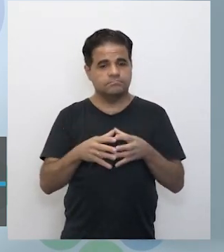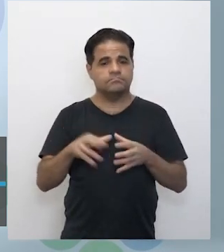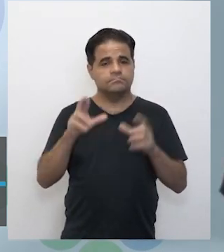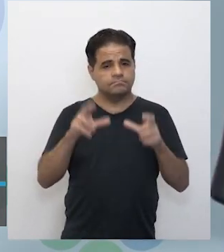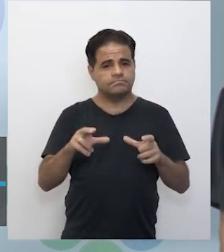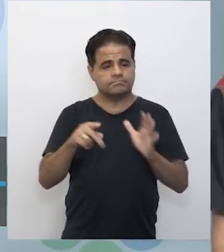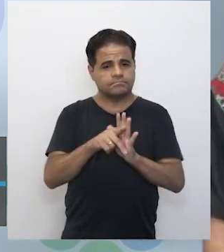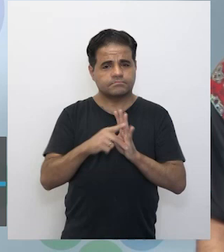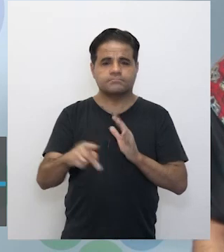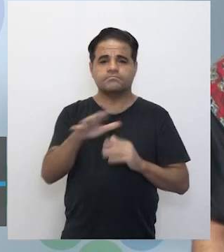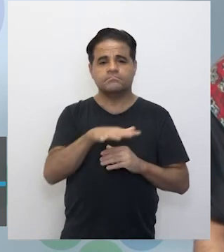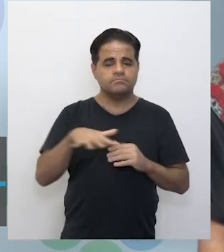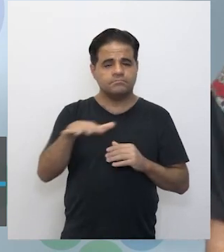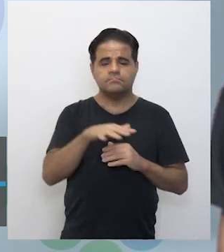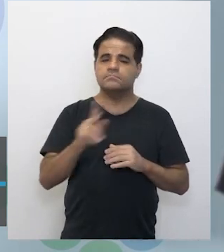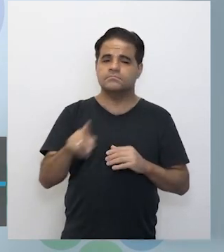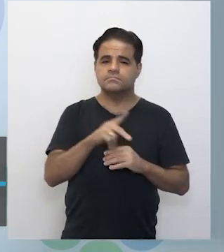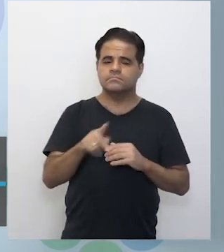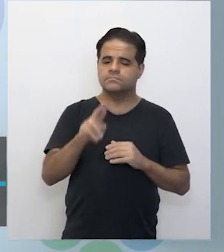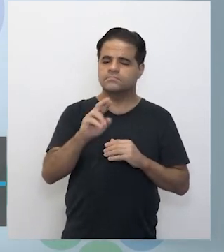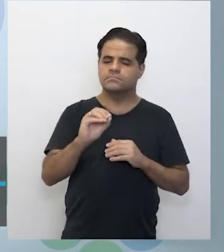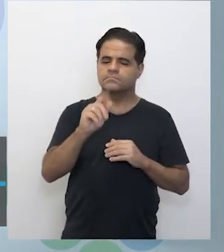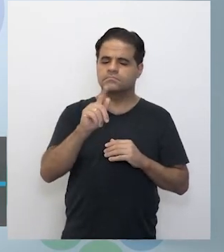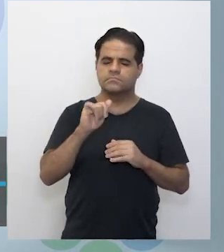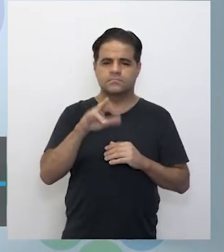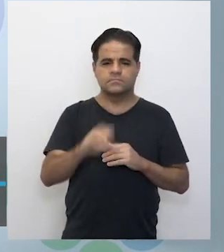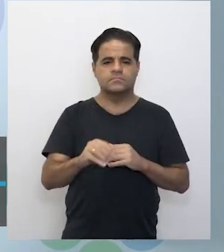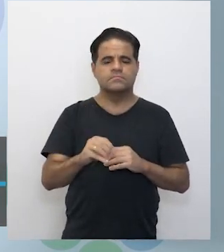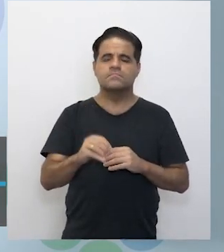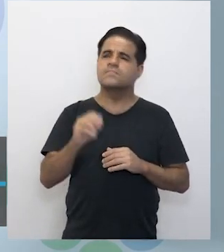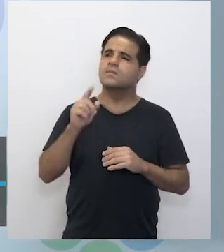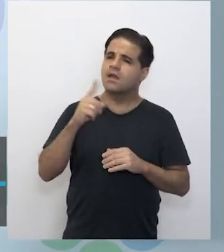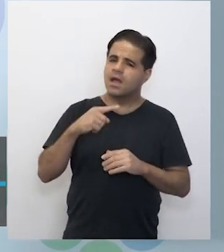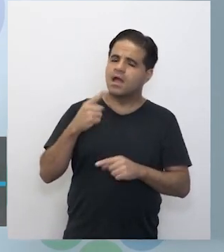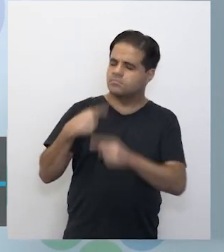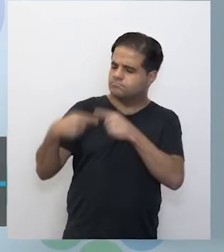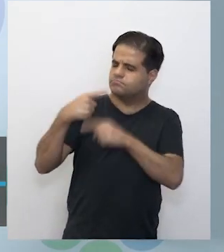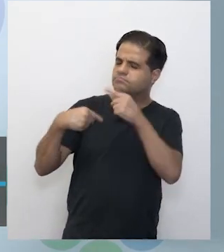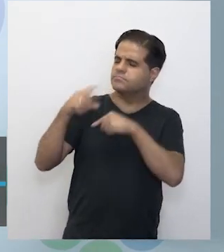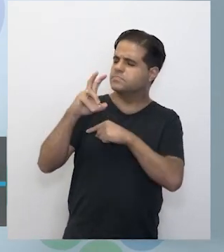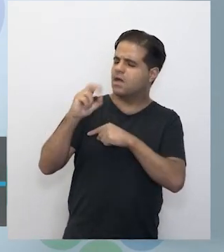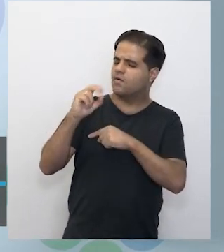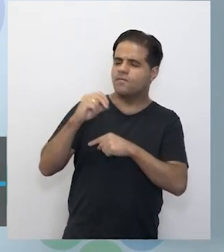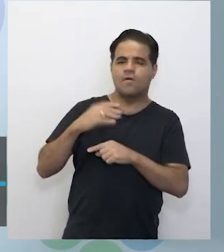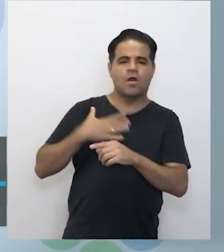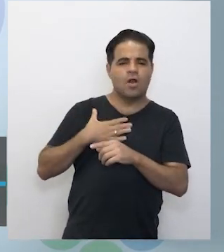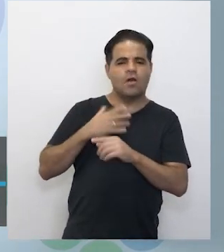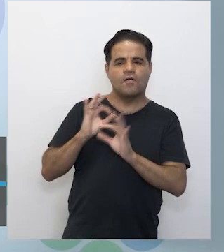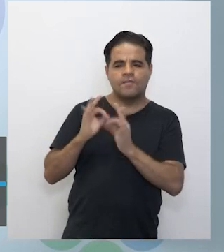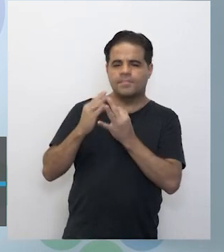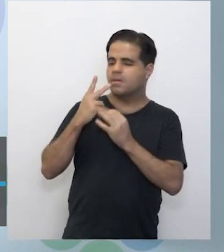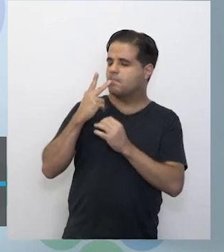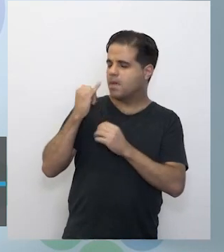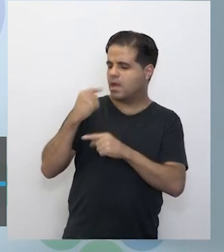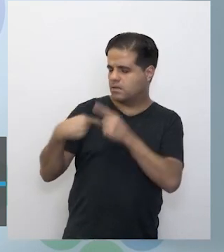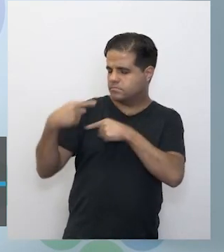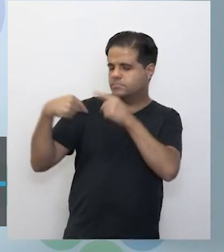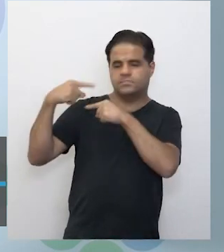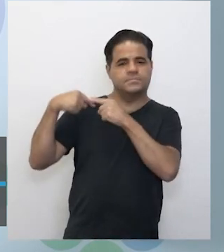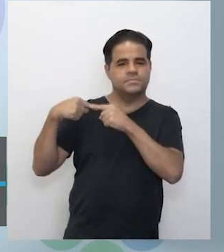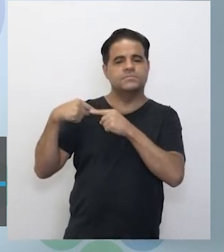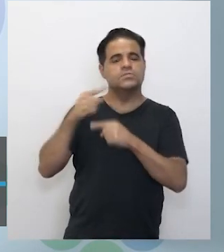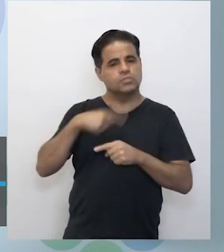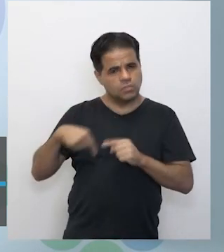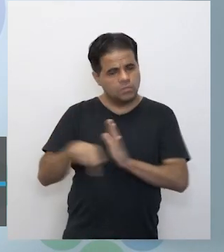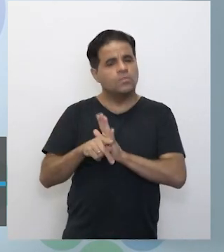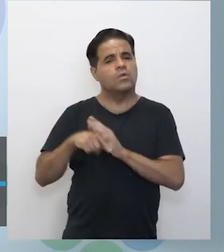Olha o professor Rogério, um pouquinho da minha avó paterna. Deixa eu ver, mais gente, o pessoal falando que está assistindo a aula, são os